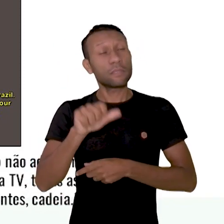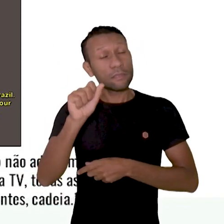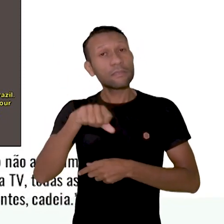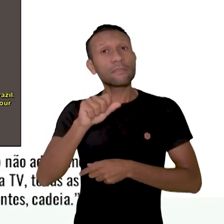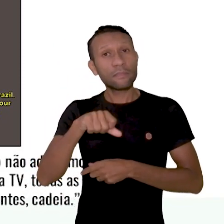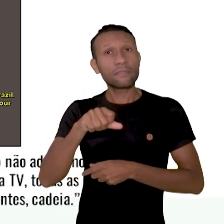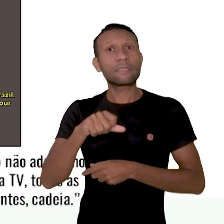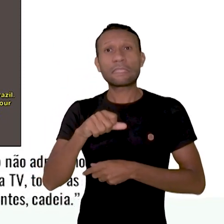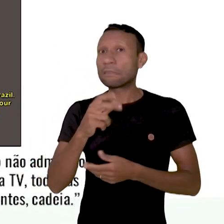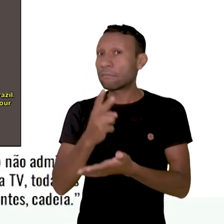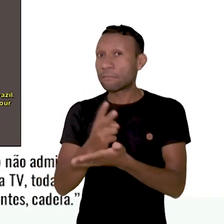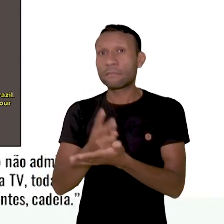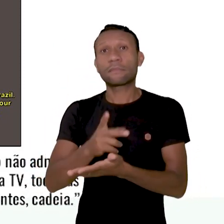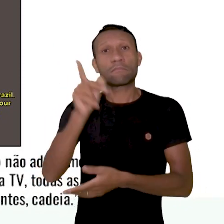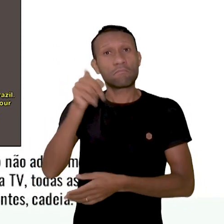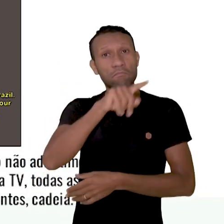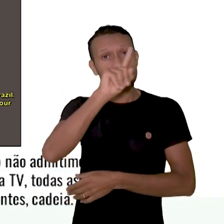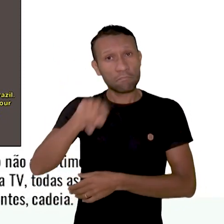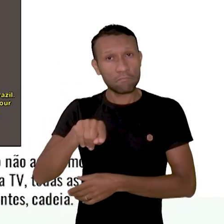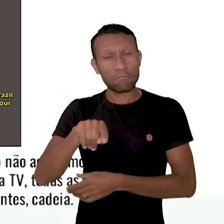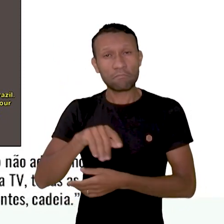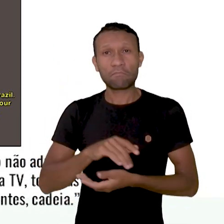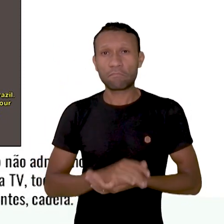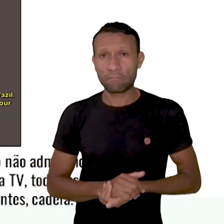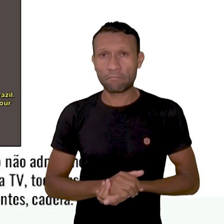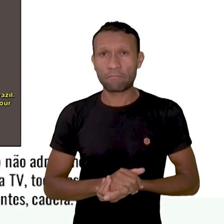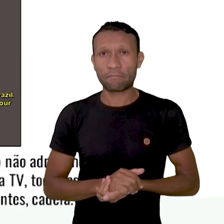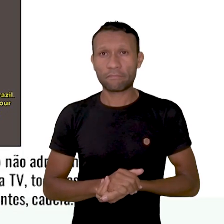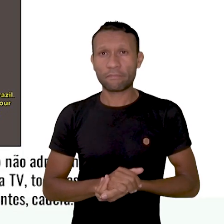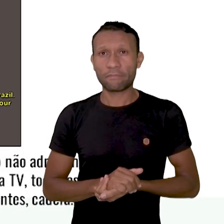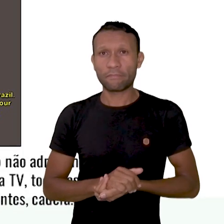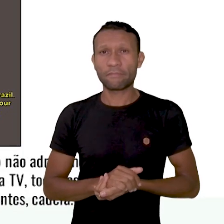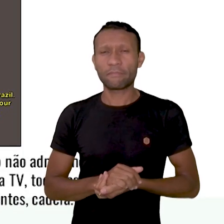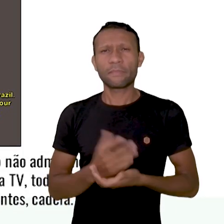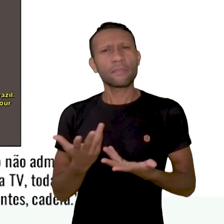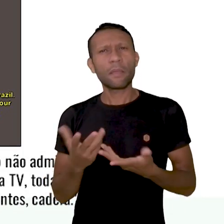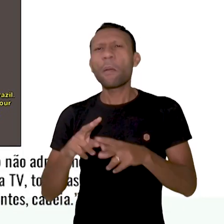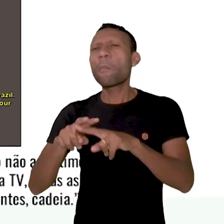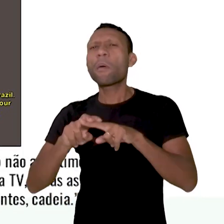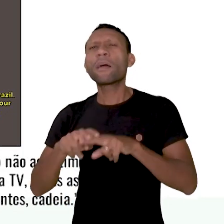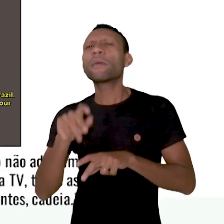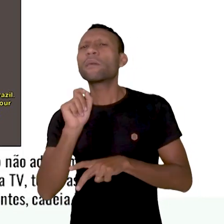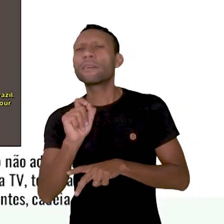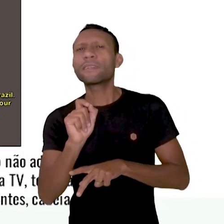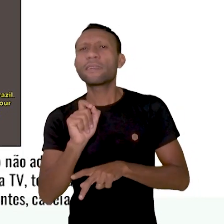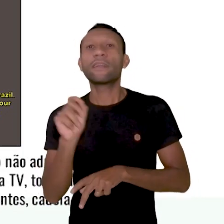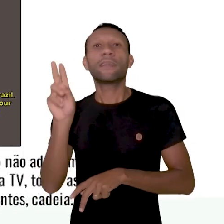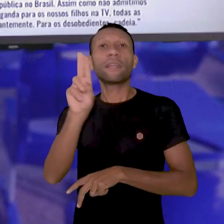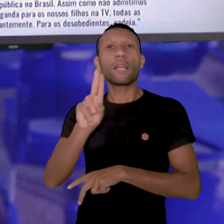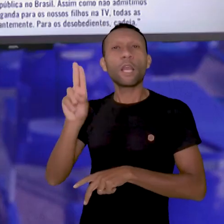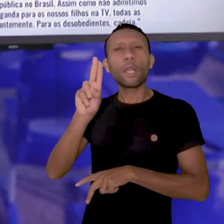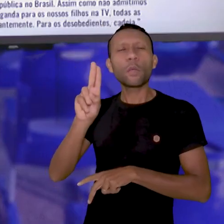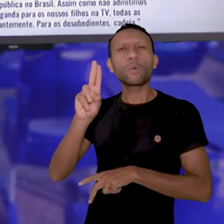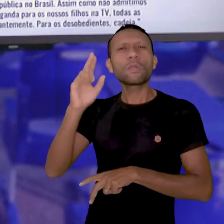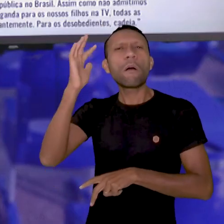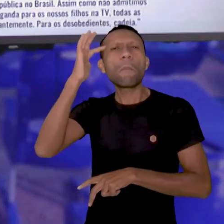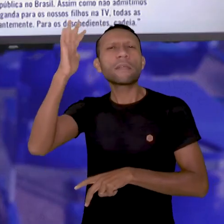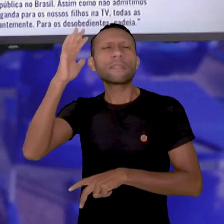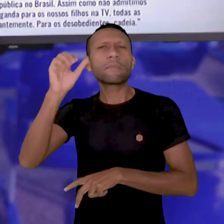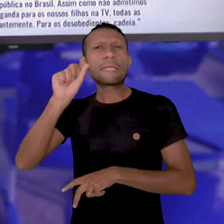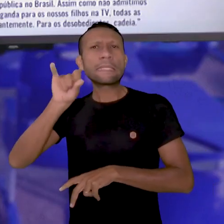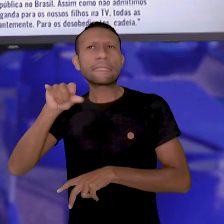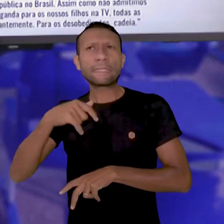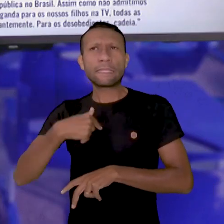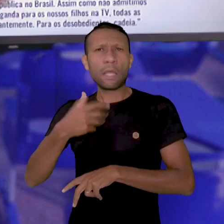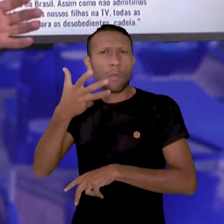proibidas terminantemente. Para os desobedientes, cadeia. Ou seja, ele usa o raciocínio lógico, né? Se eu não